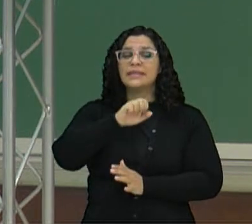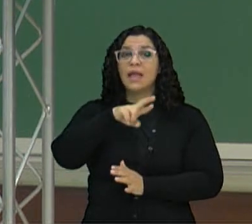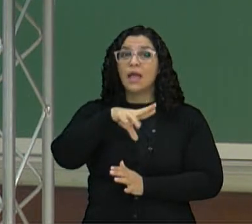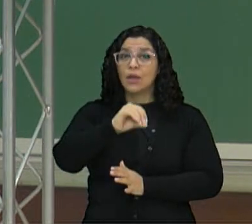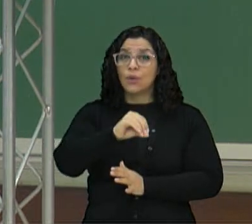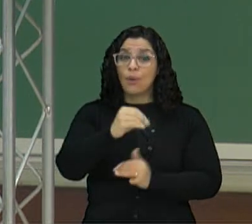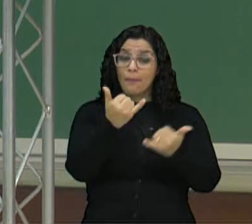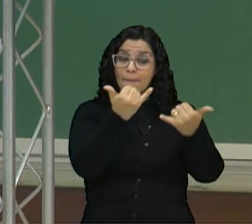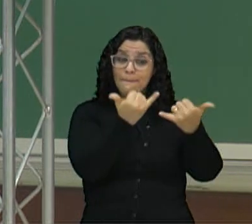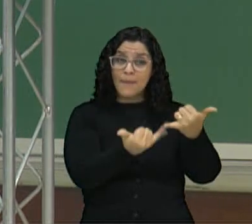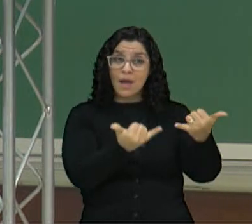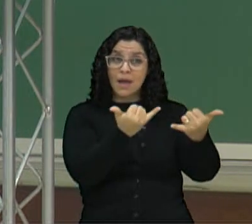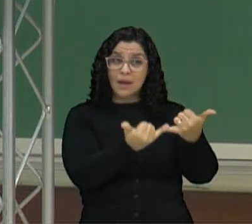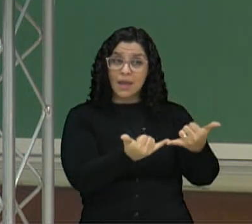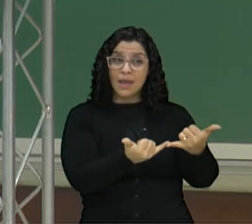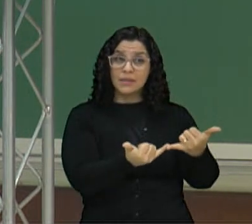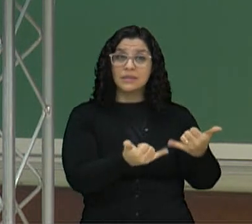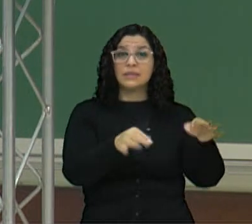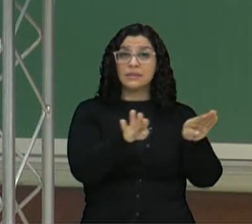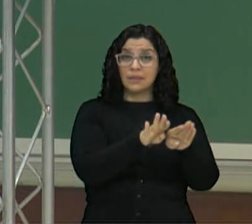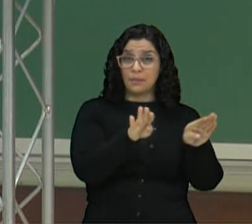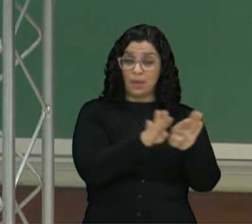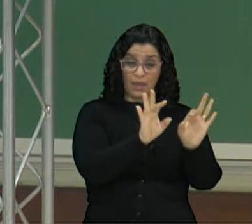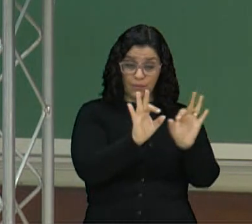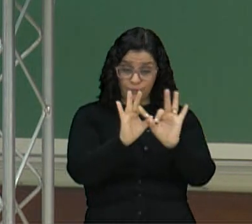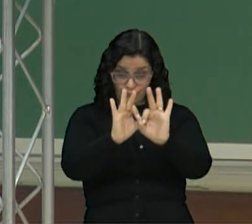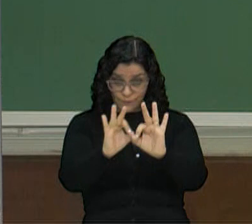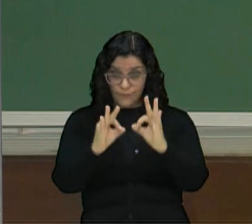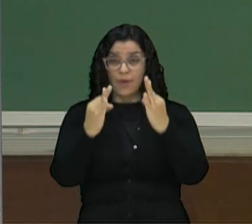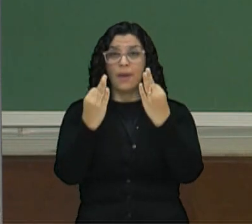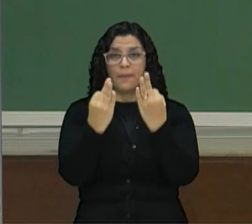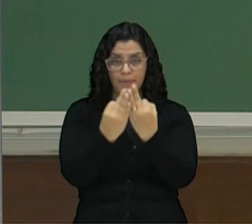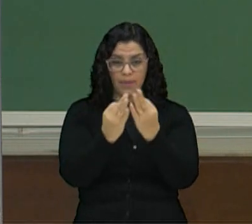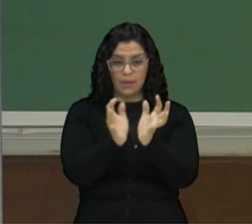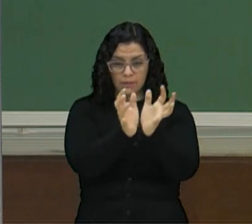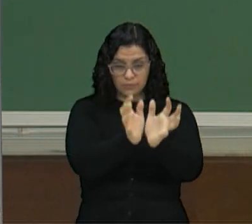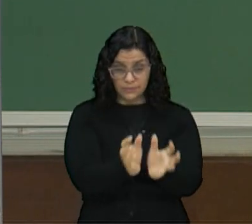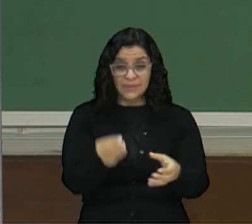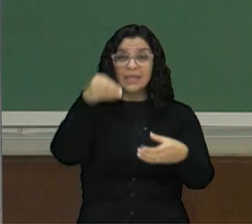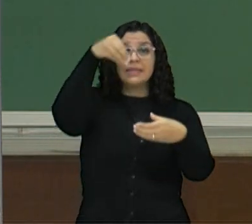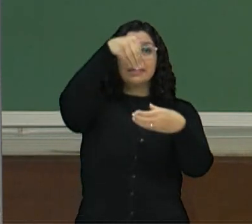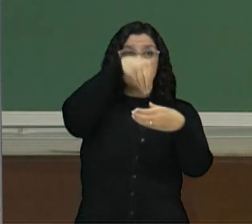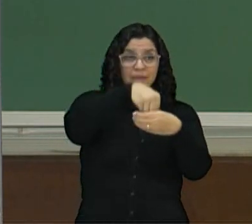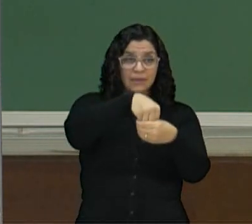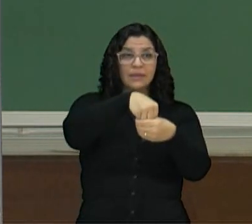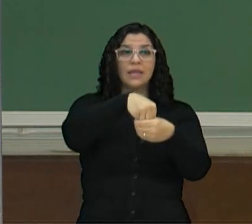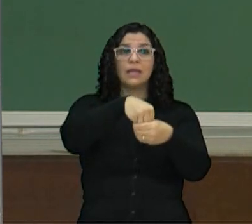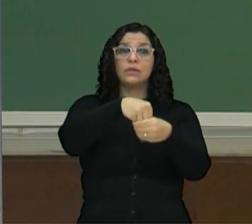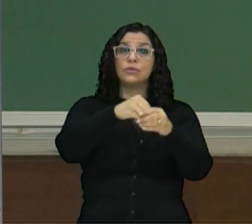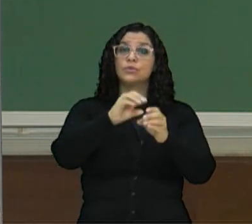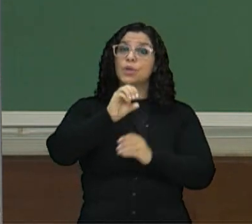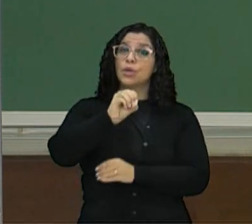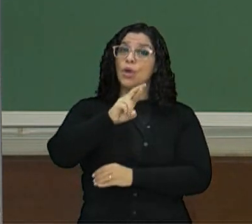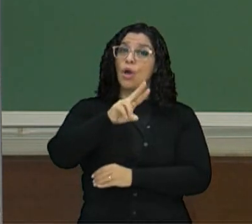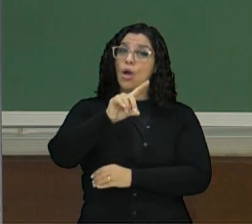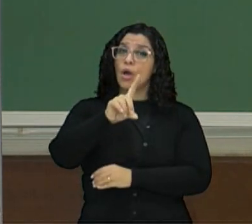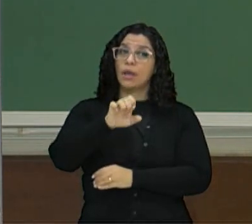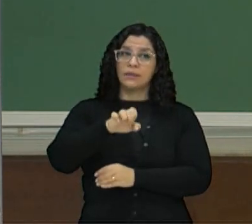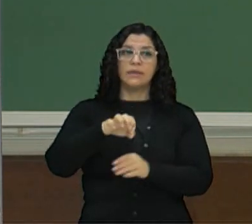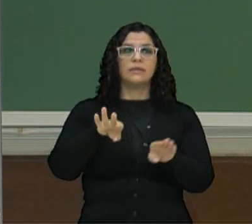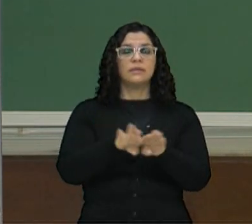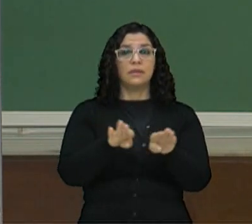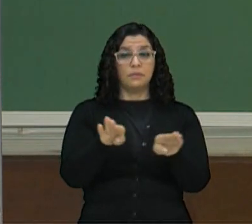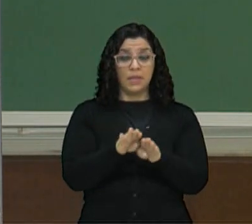gêneros semelhantes eram agrupados dentro de uma mesma família, famílias semelhantes dentro de uma mesma ordem,